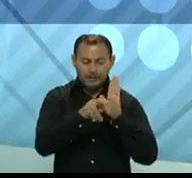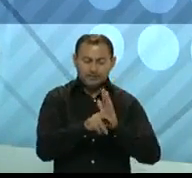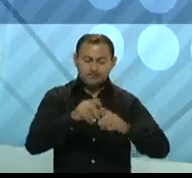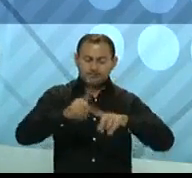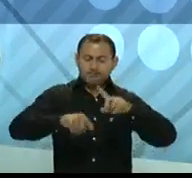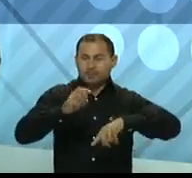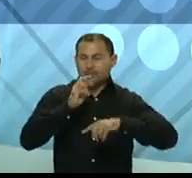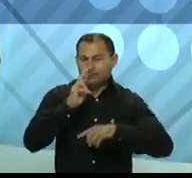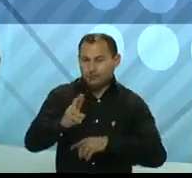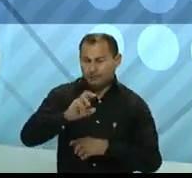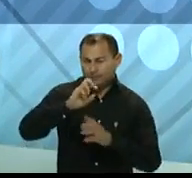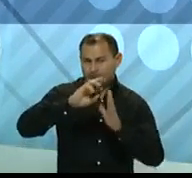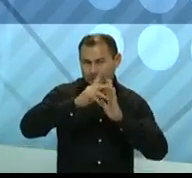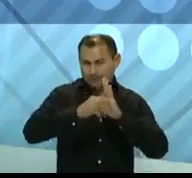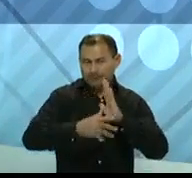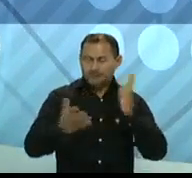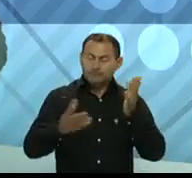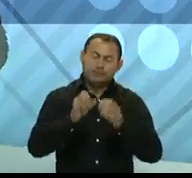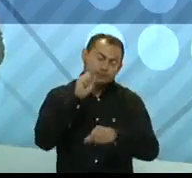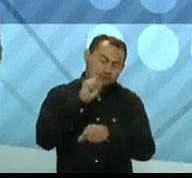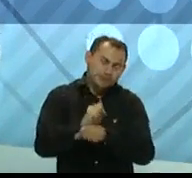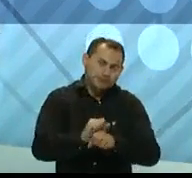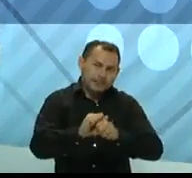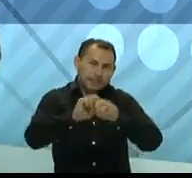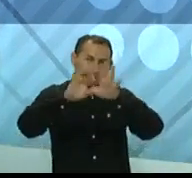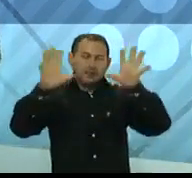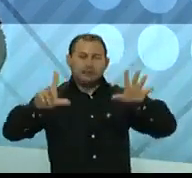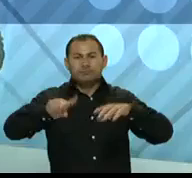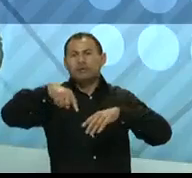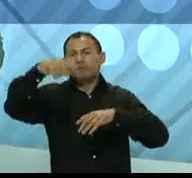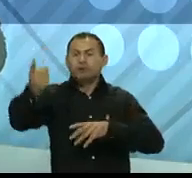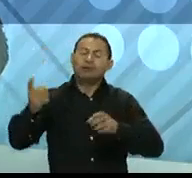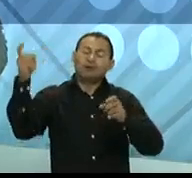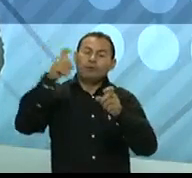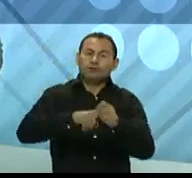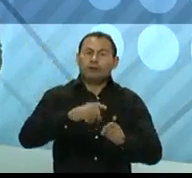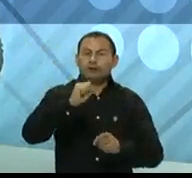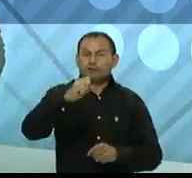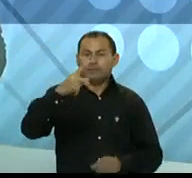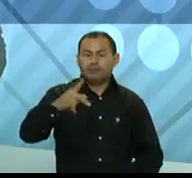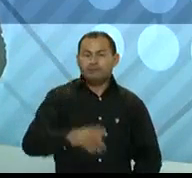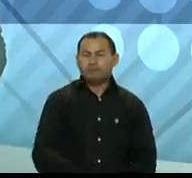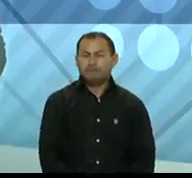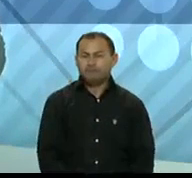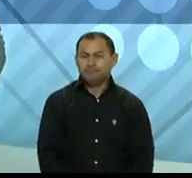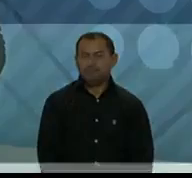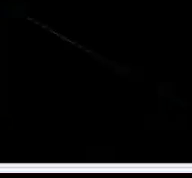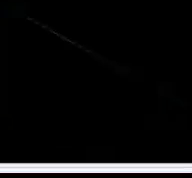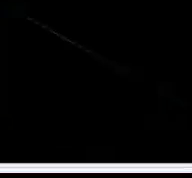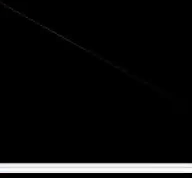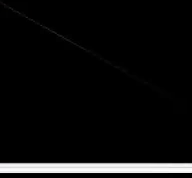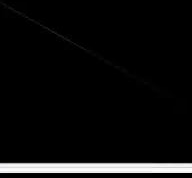para resolver essa derivada. Espero que tenha ficado claro e eu já venho com a próxima situação.